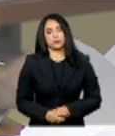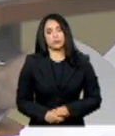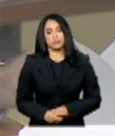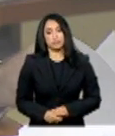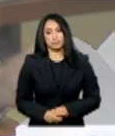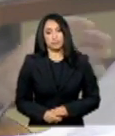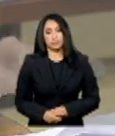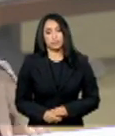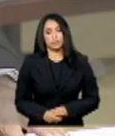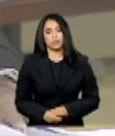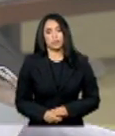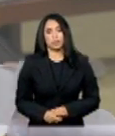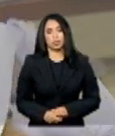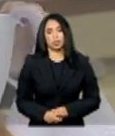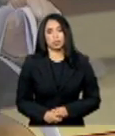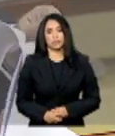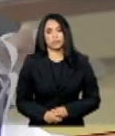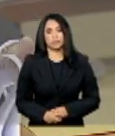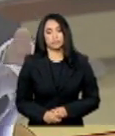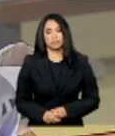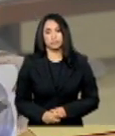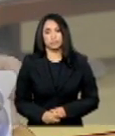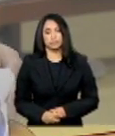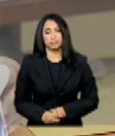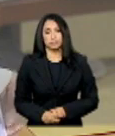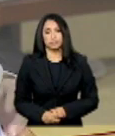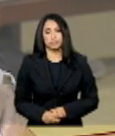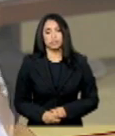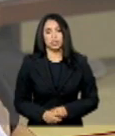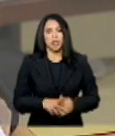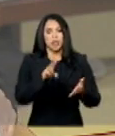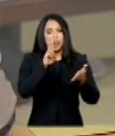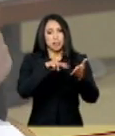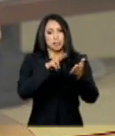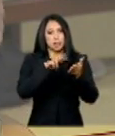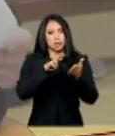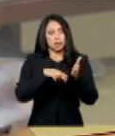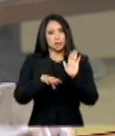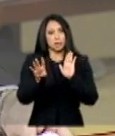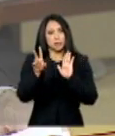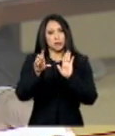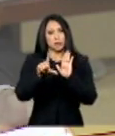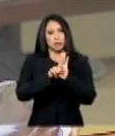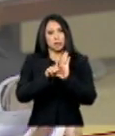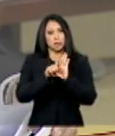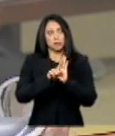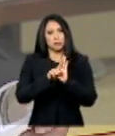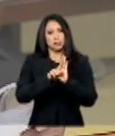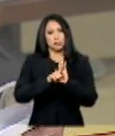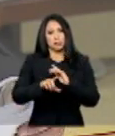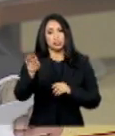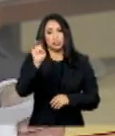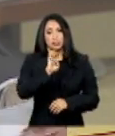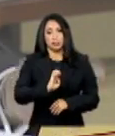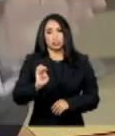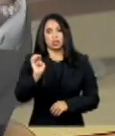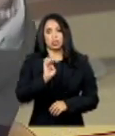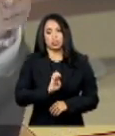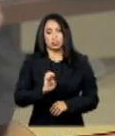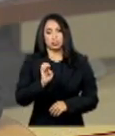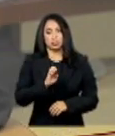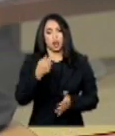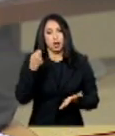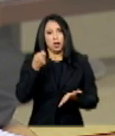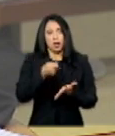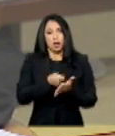está é a seguinte passar da leitura da lei estadual ora examinada que essa que proíbe a cobrança da taxa